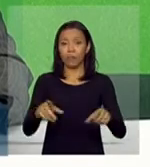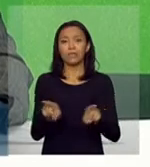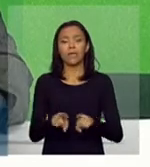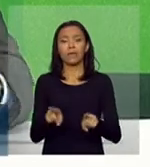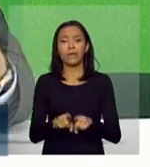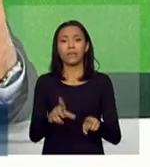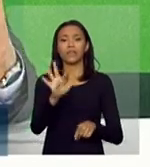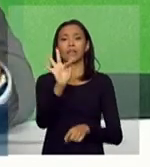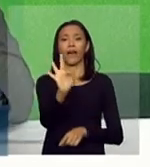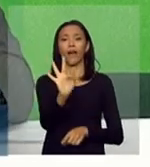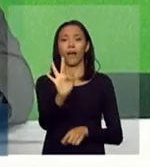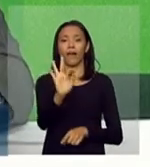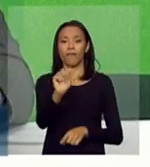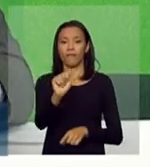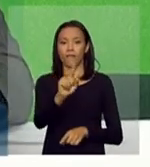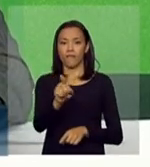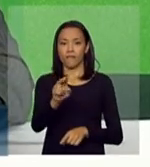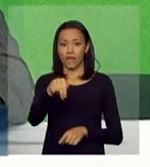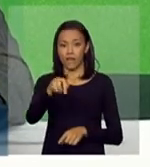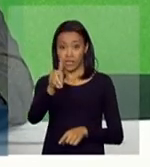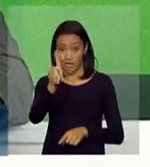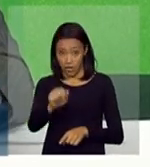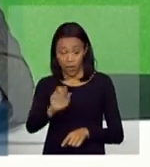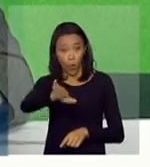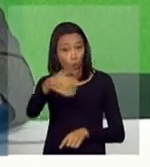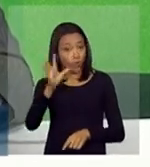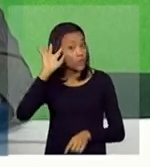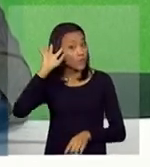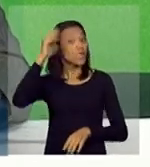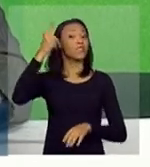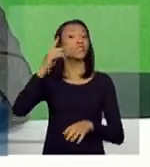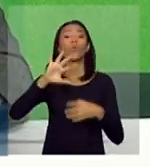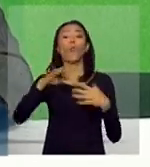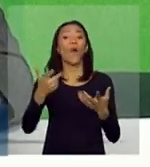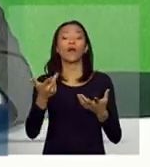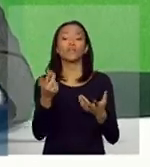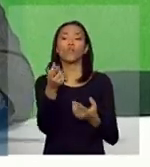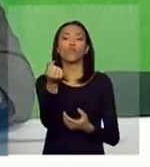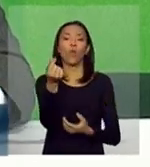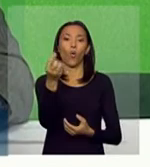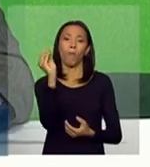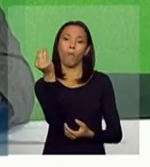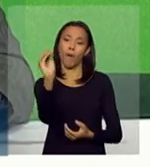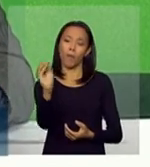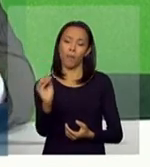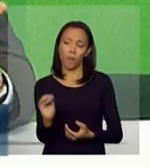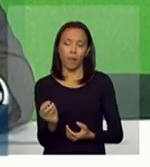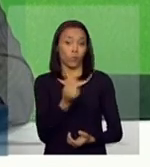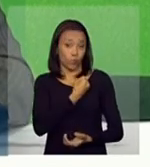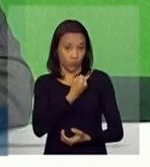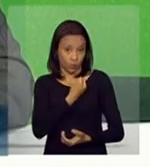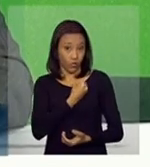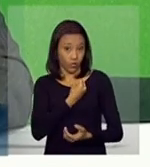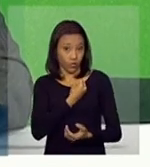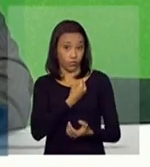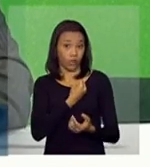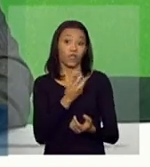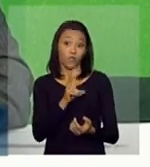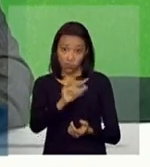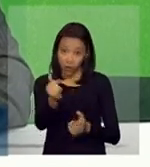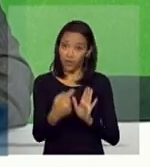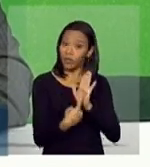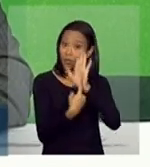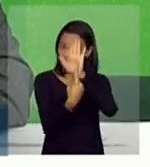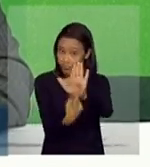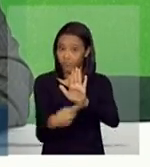Fazenda, do Planejamento, para quando for decidido no decreto quais são as alíquotas, aí nós teremos, de fato, esses números de forma